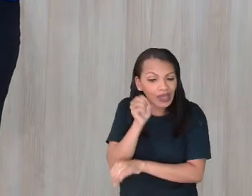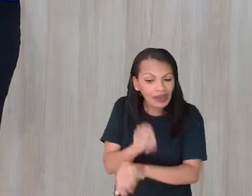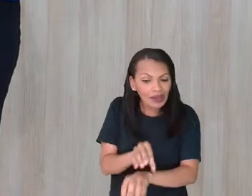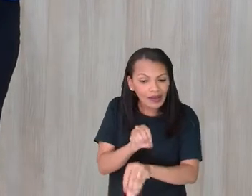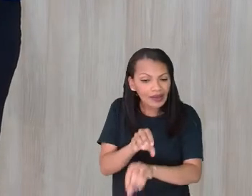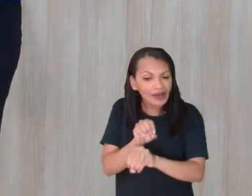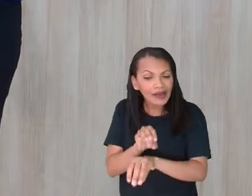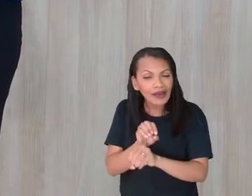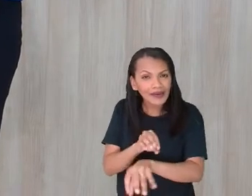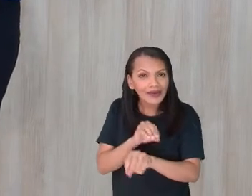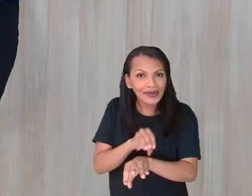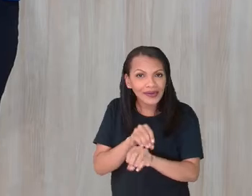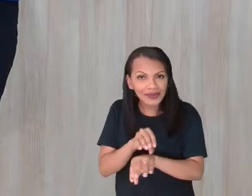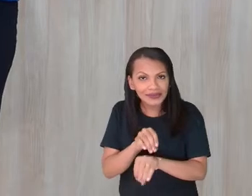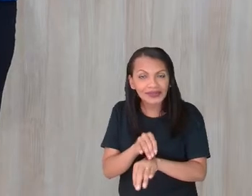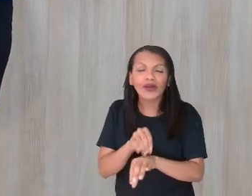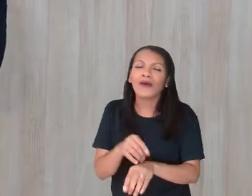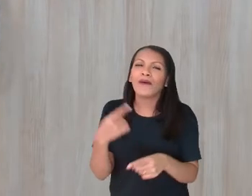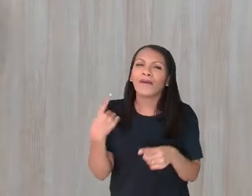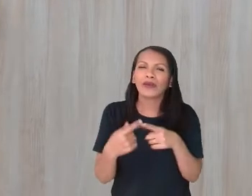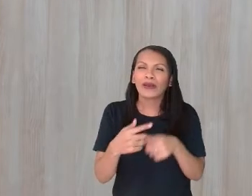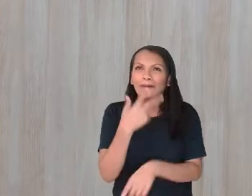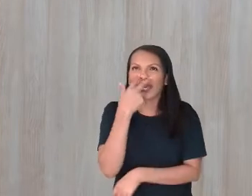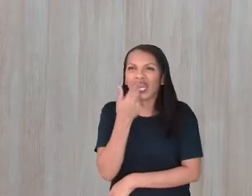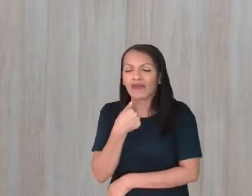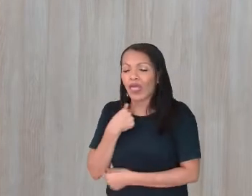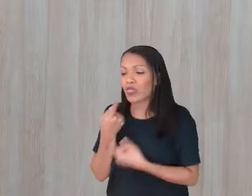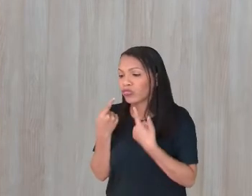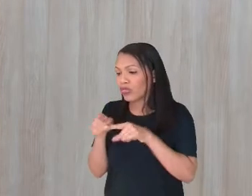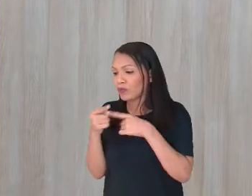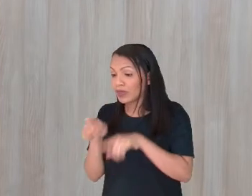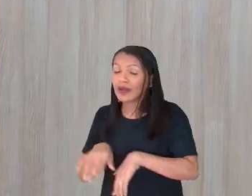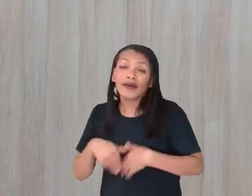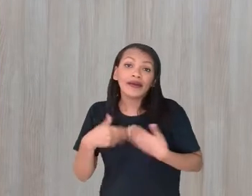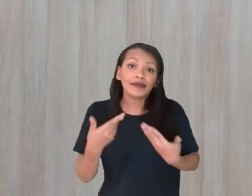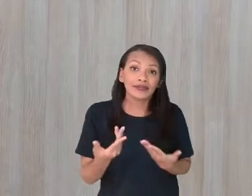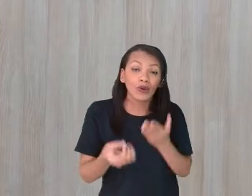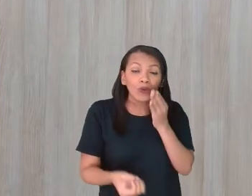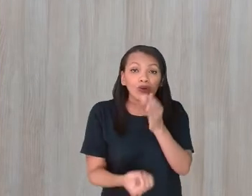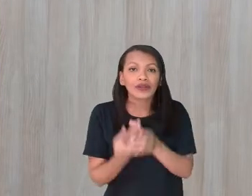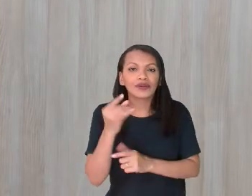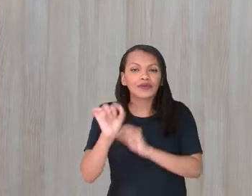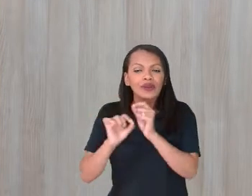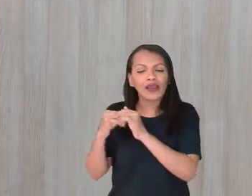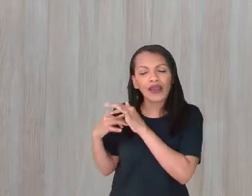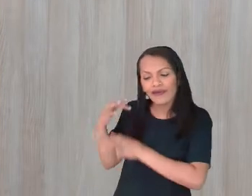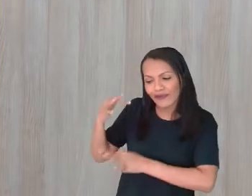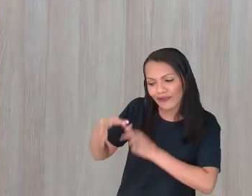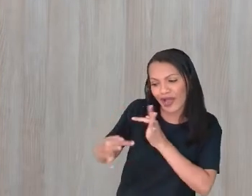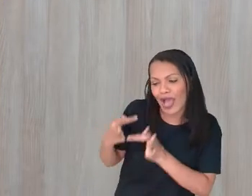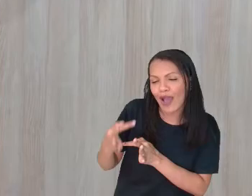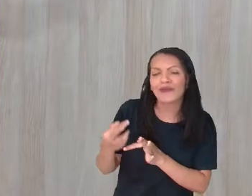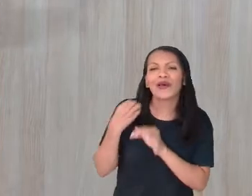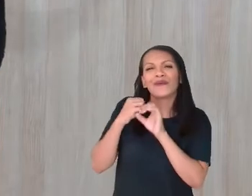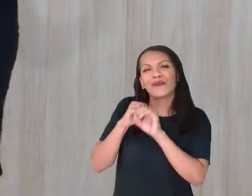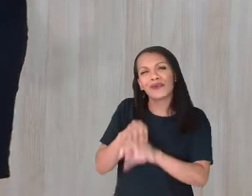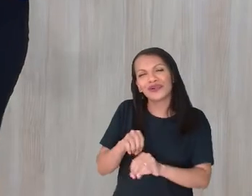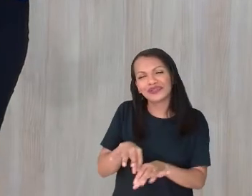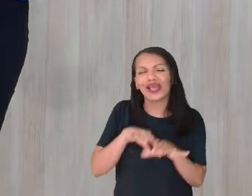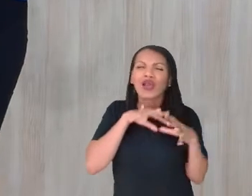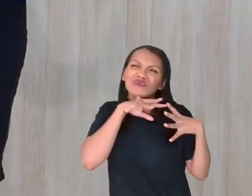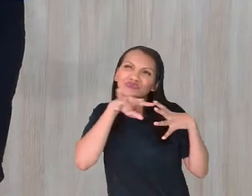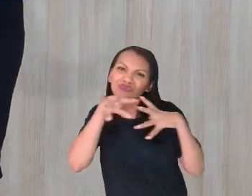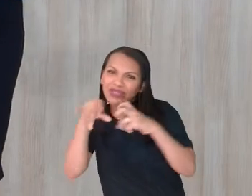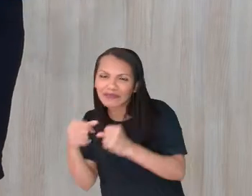até porque elas perdem um pouco do peso mandatório. Não é isso, professora Viviane, digamos. Uma coisa só